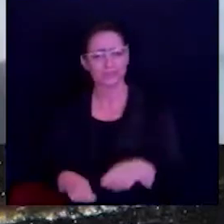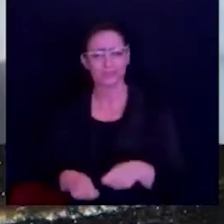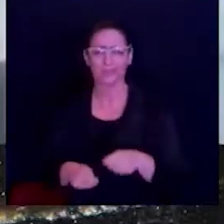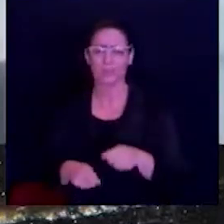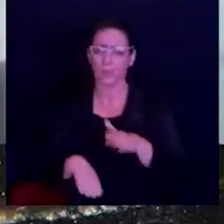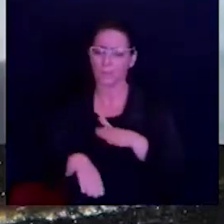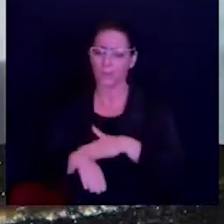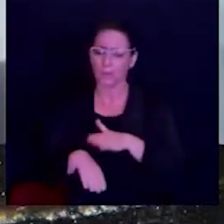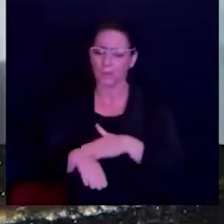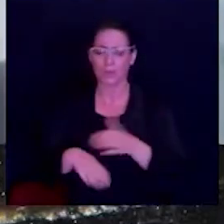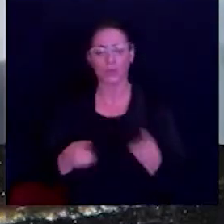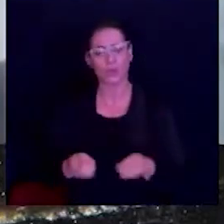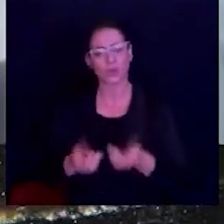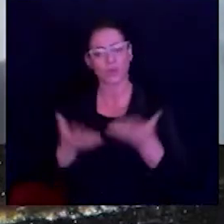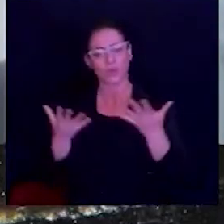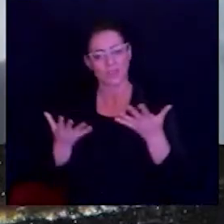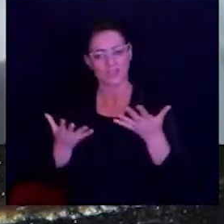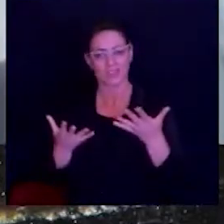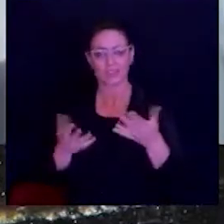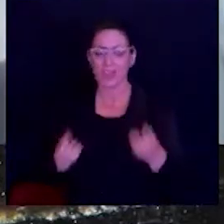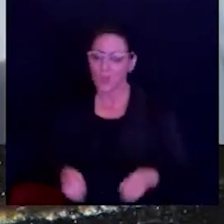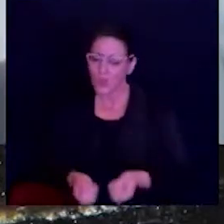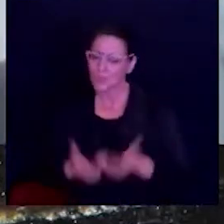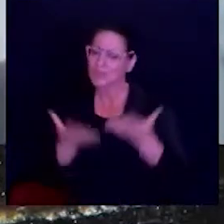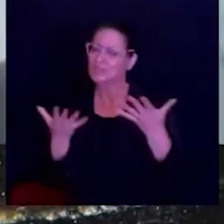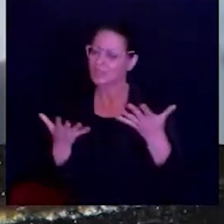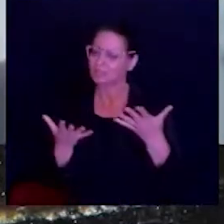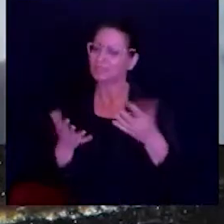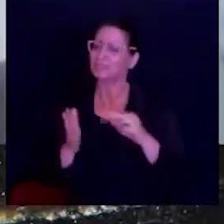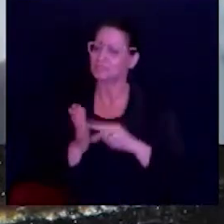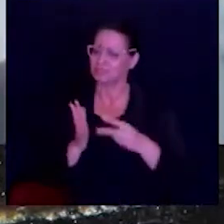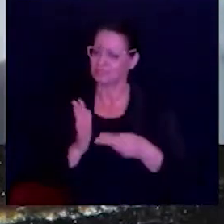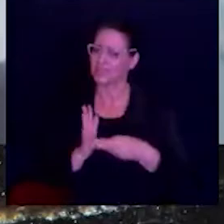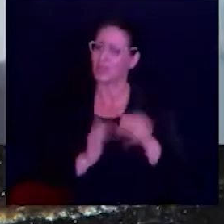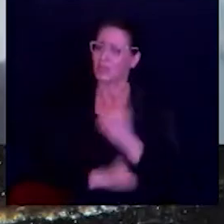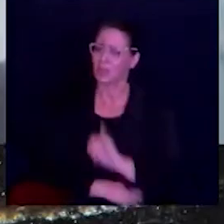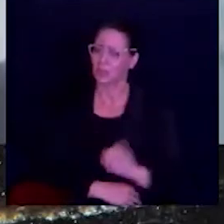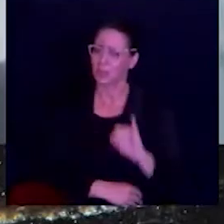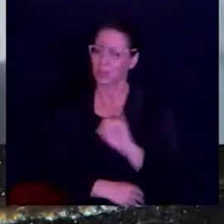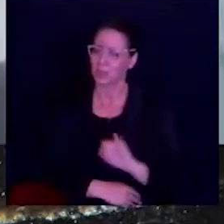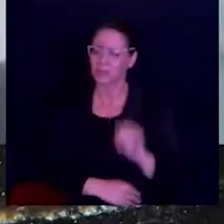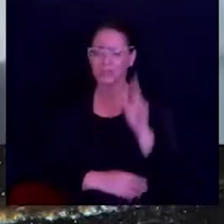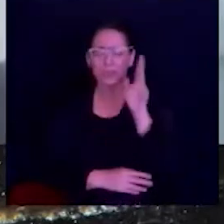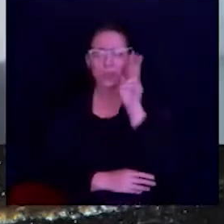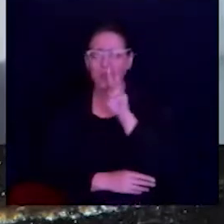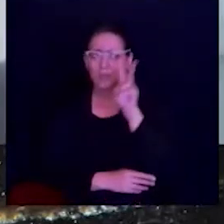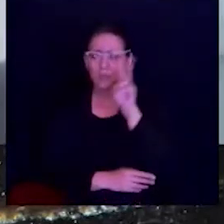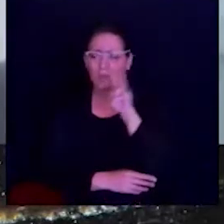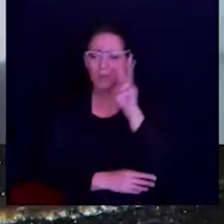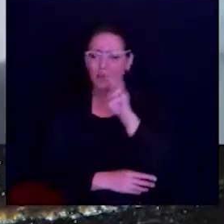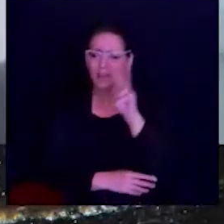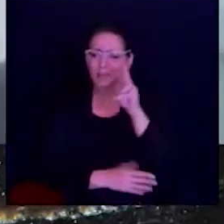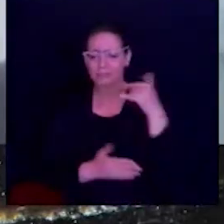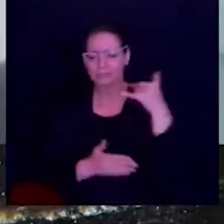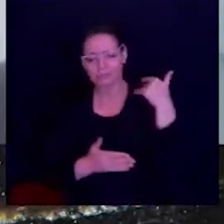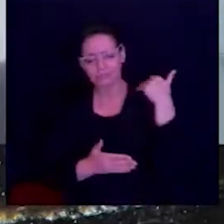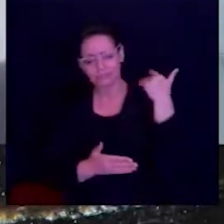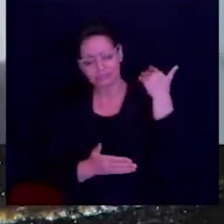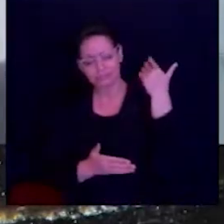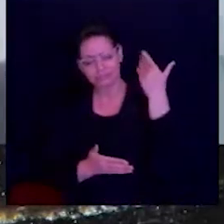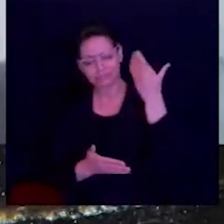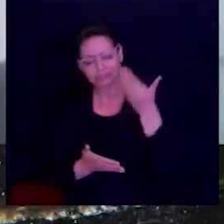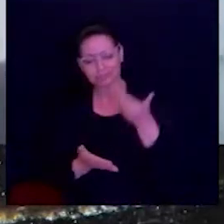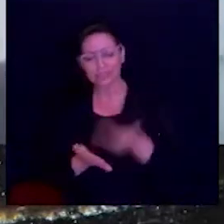momento de comemoração. Essa comemoração é muito significativa. Ela nos faz lembrar de tudo o que passamos